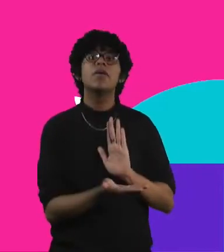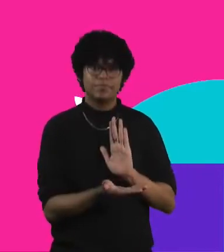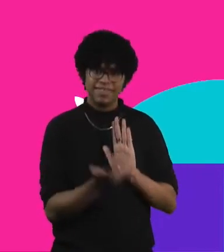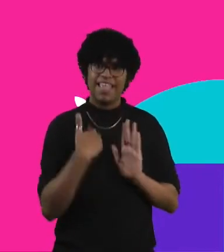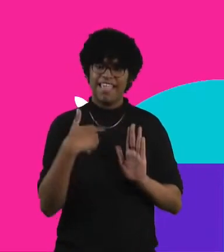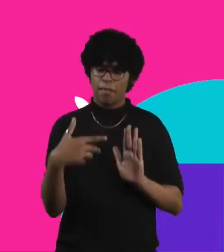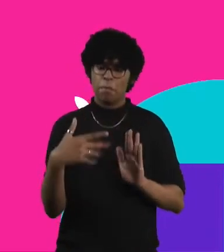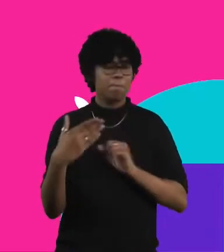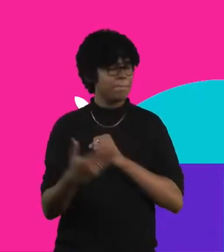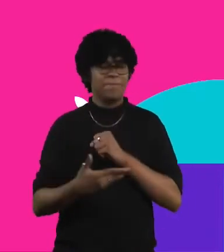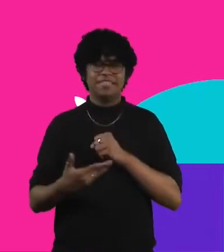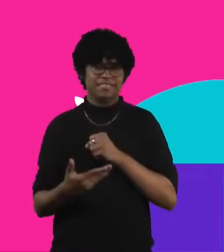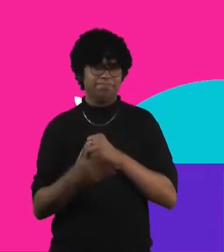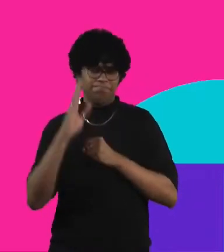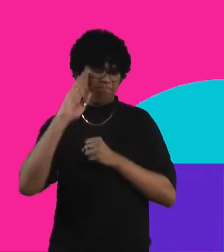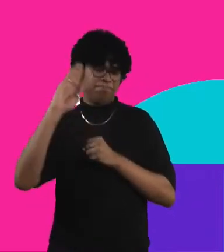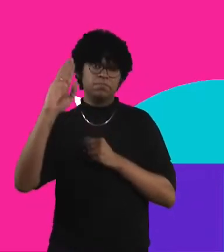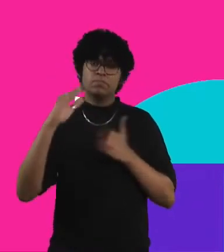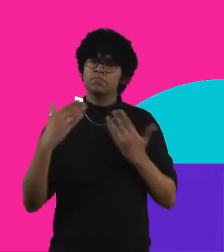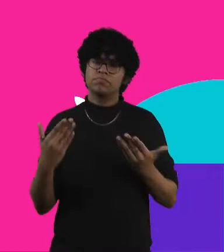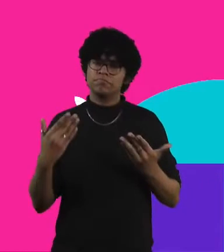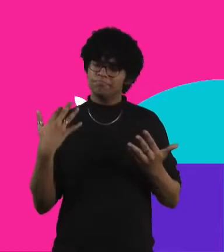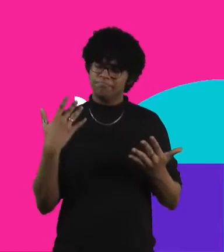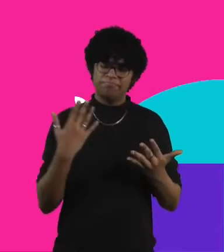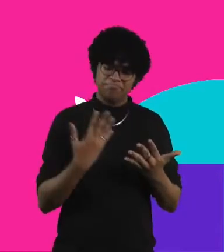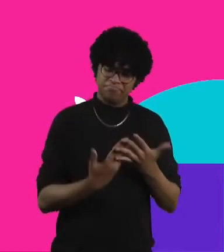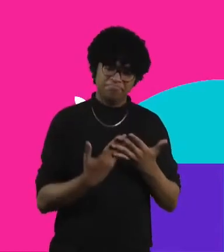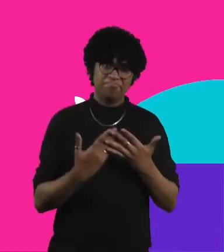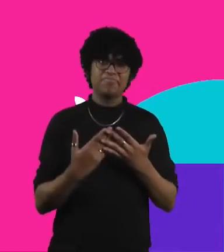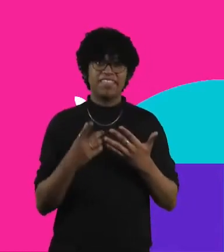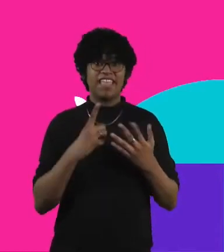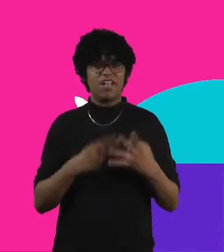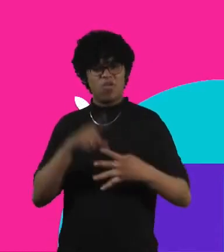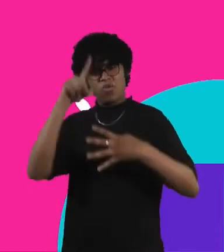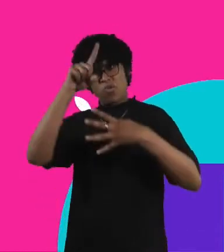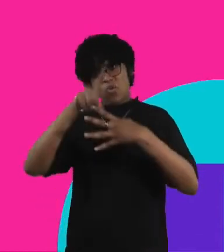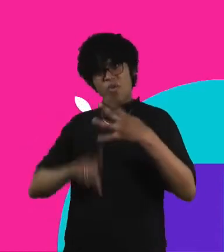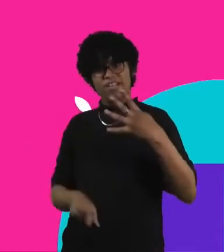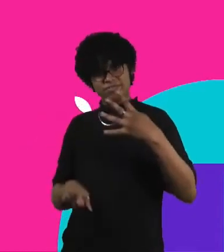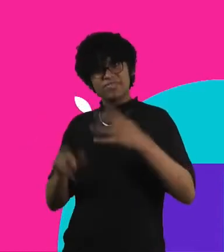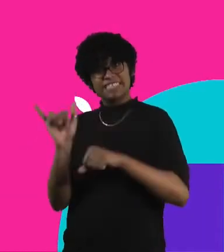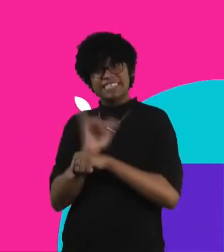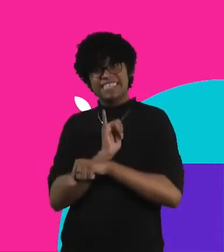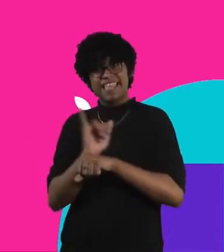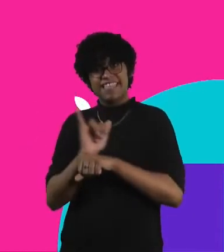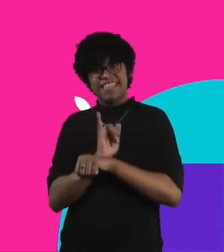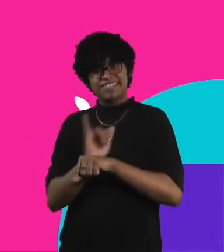essência. Para fazer tudo isso, pessoal, a gente tem 4 grandes eixos estratégicos, né? Então, a